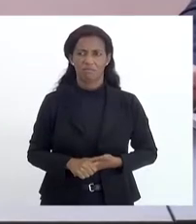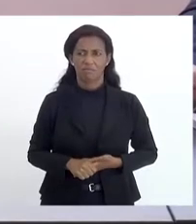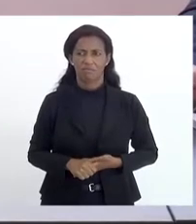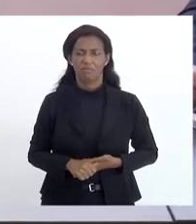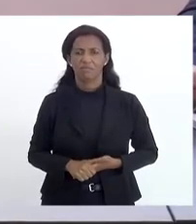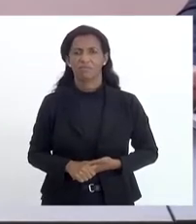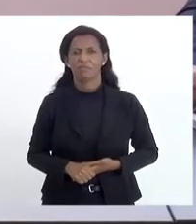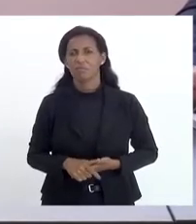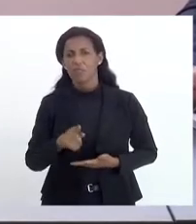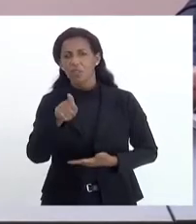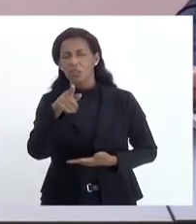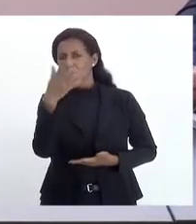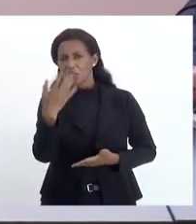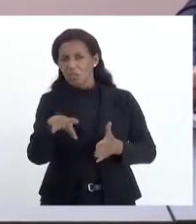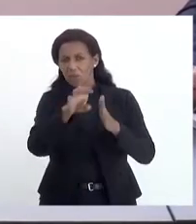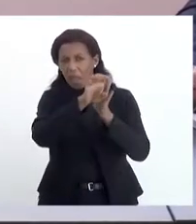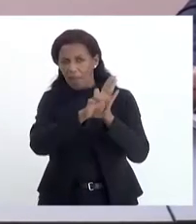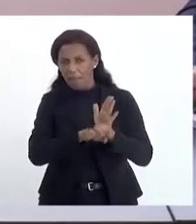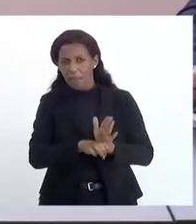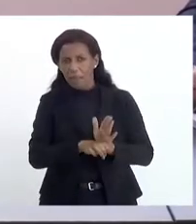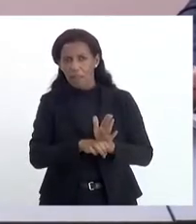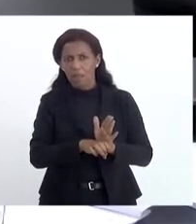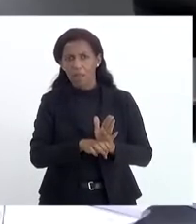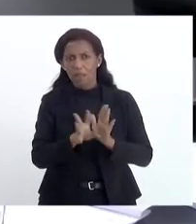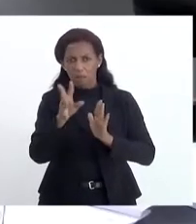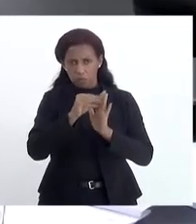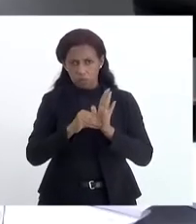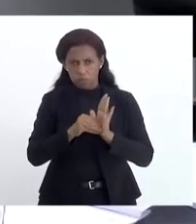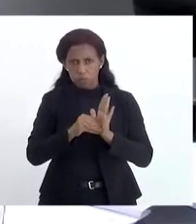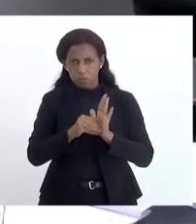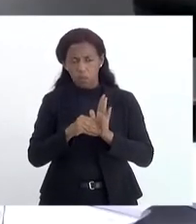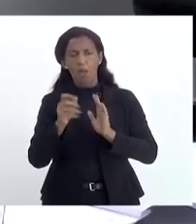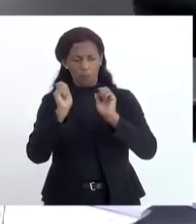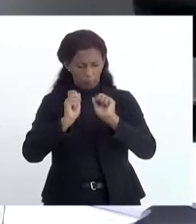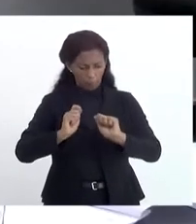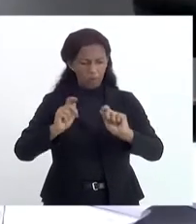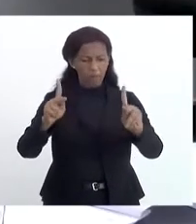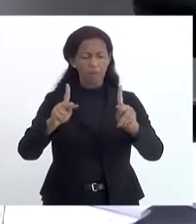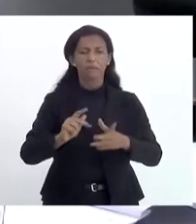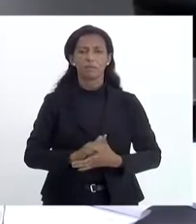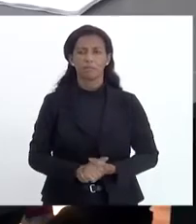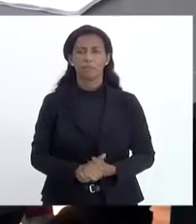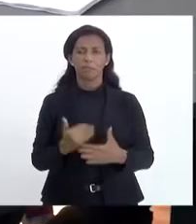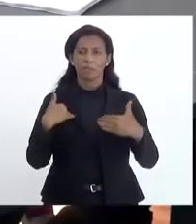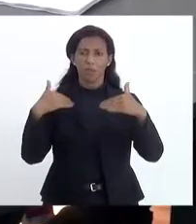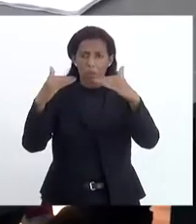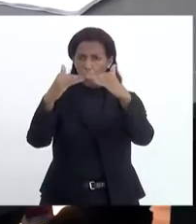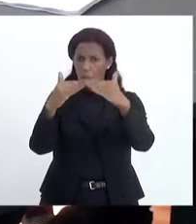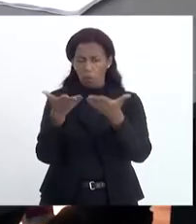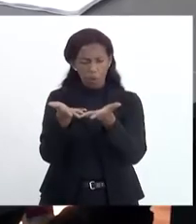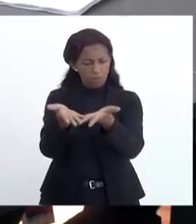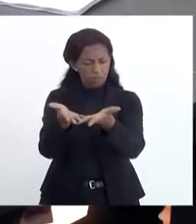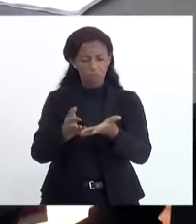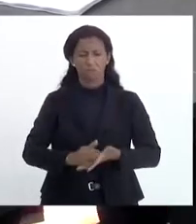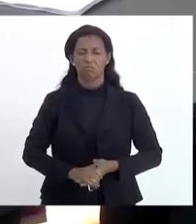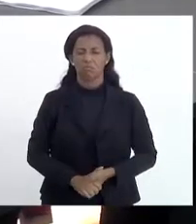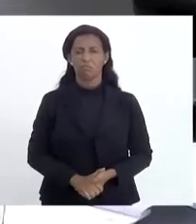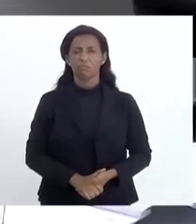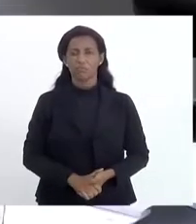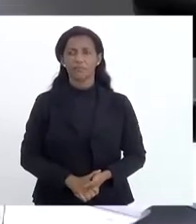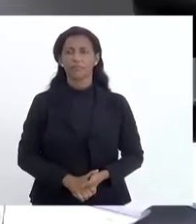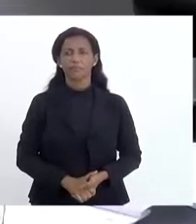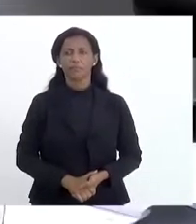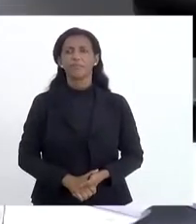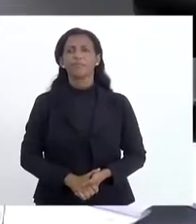vista, não quer apresentar a emenda e eu acolho? Pode ser. Está acolhida a emenda. Ok. Eu concordo com Vossa Excelência. Ok,